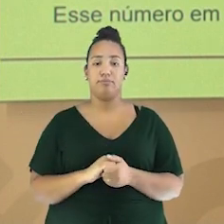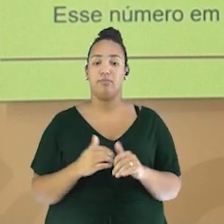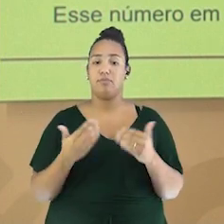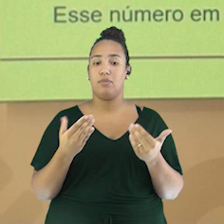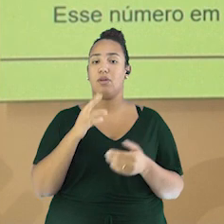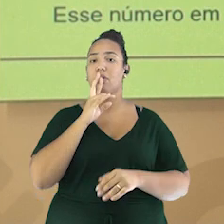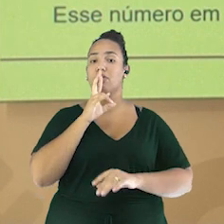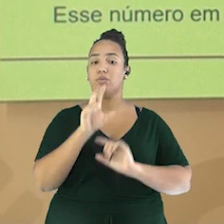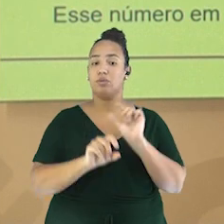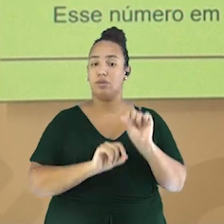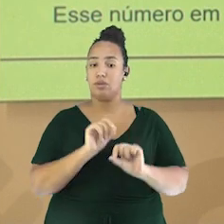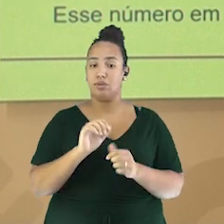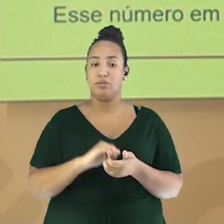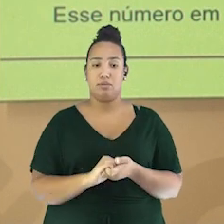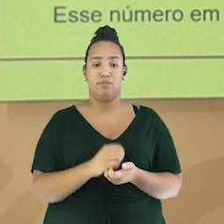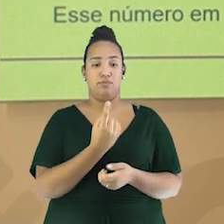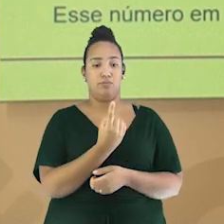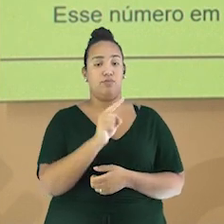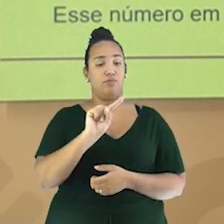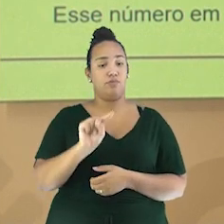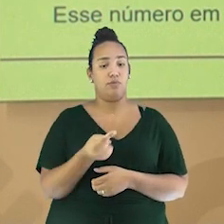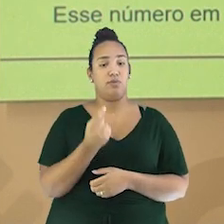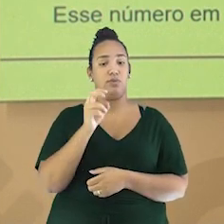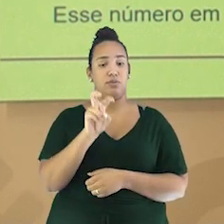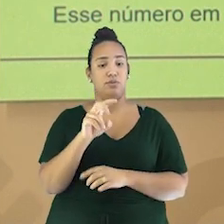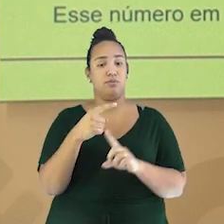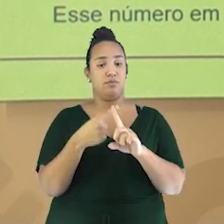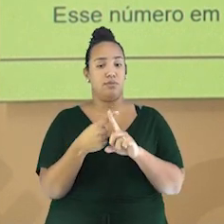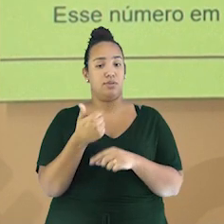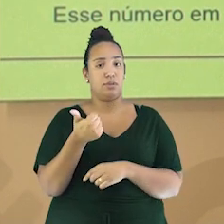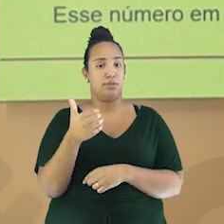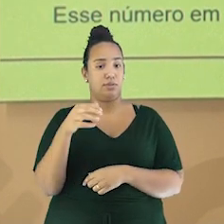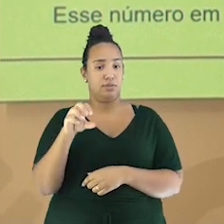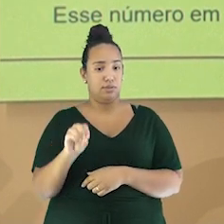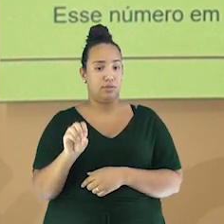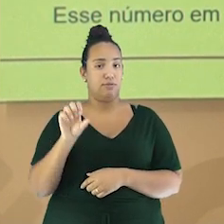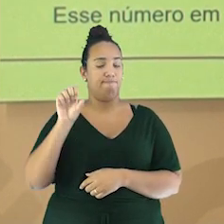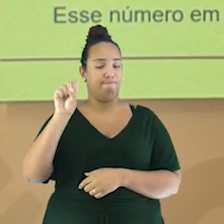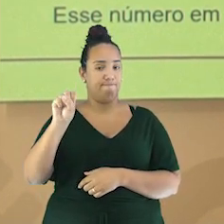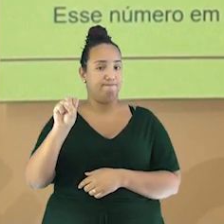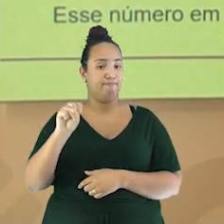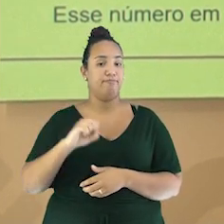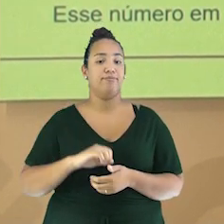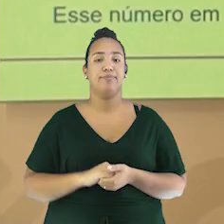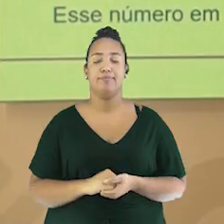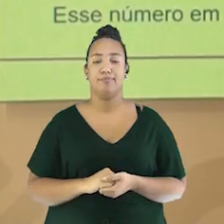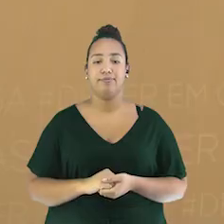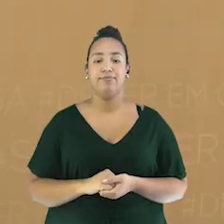será 1,5 vezes 10 elevado à oitava potência.